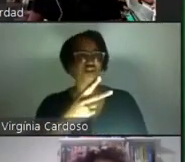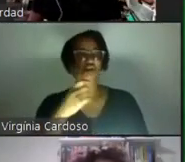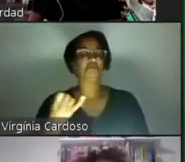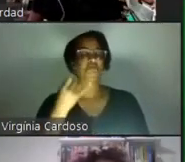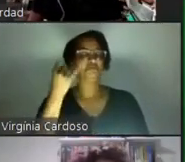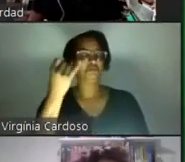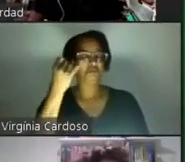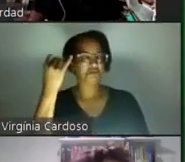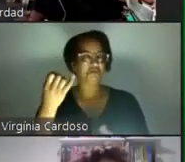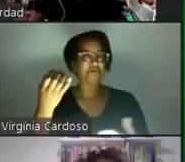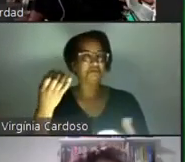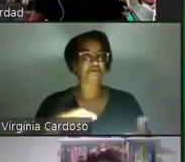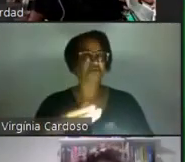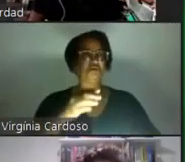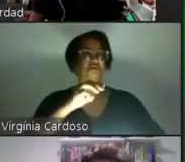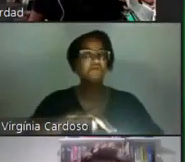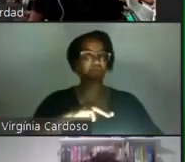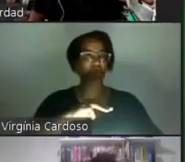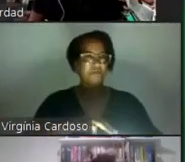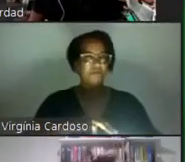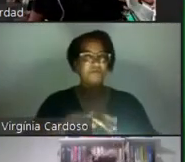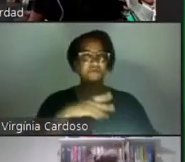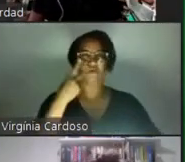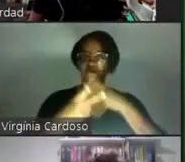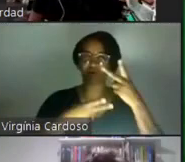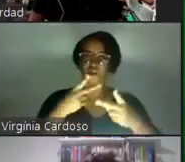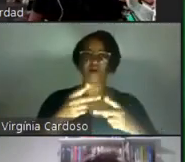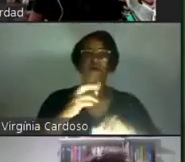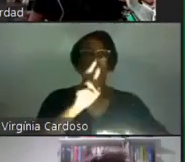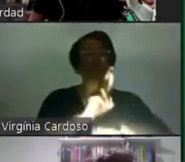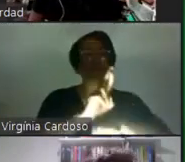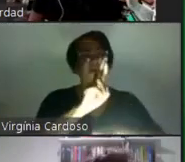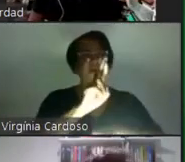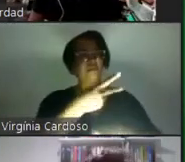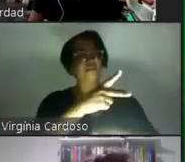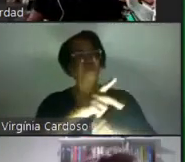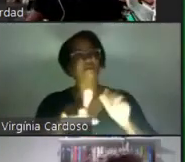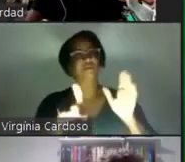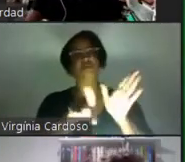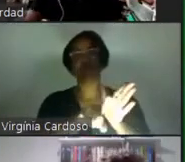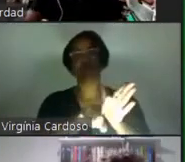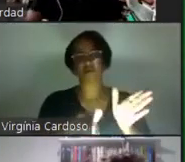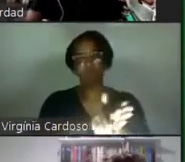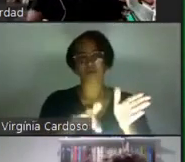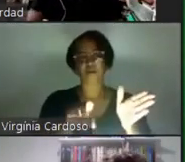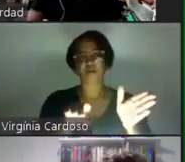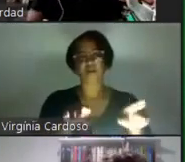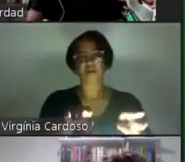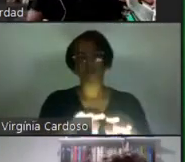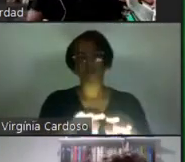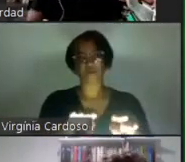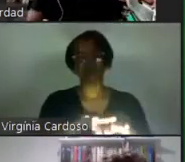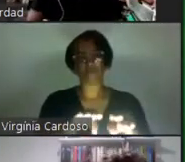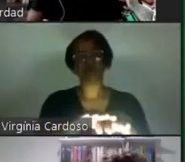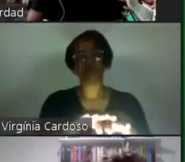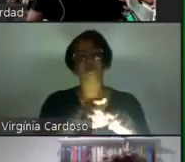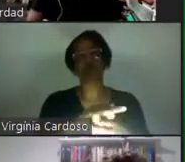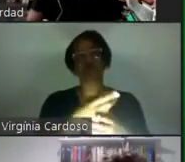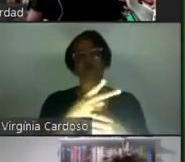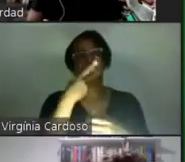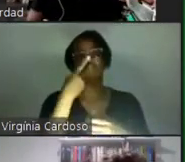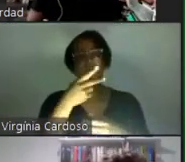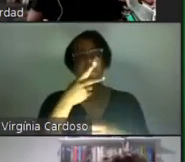momento pela palavra e pelo que ela representa. Heitor aqui entrou também, mandando um abraço.